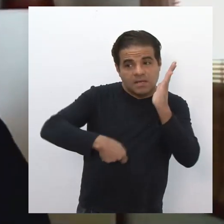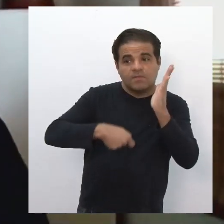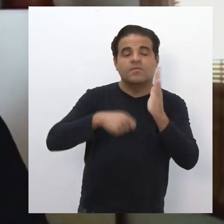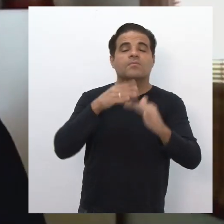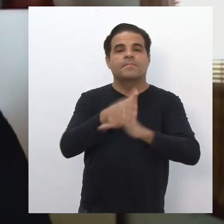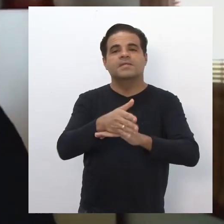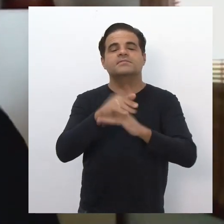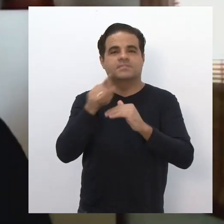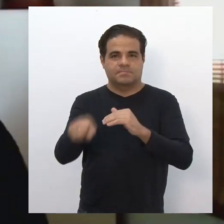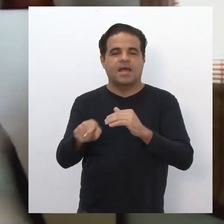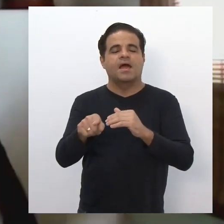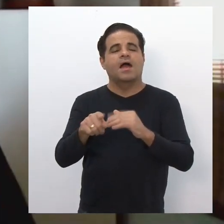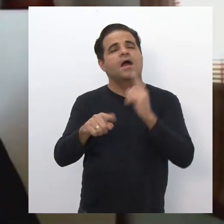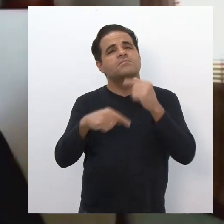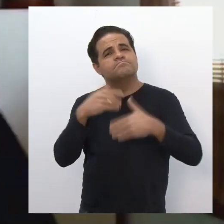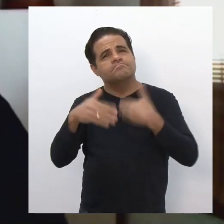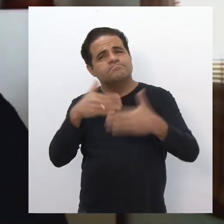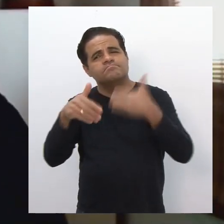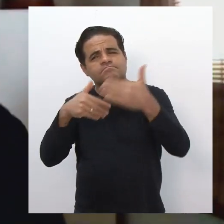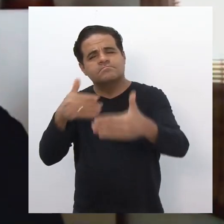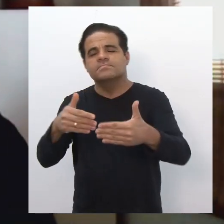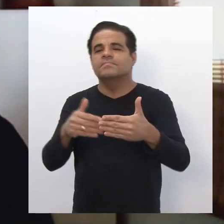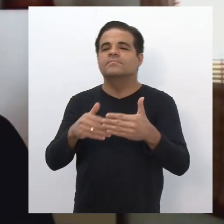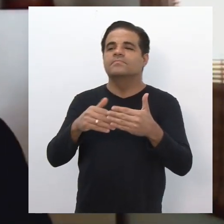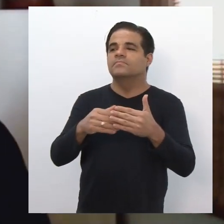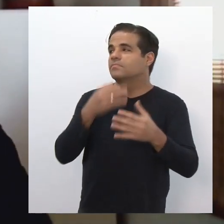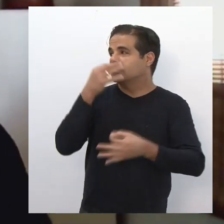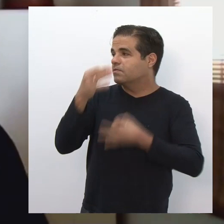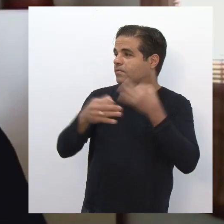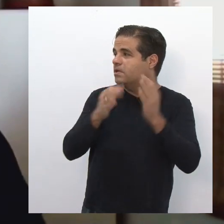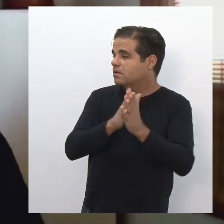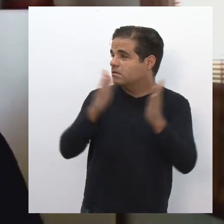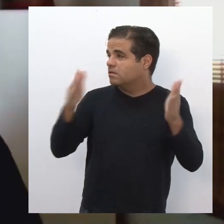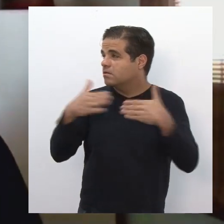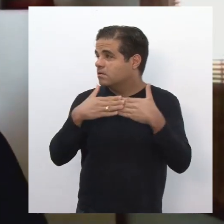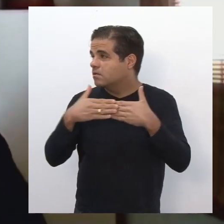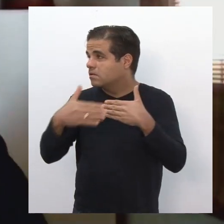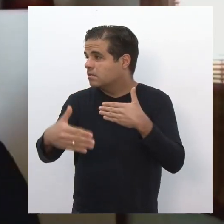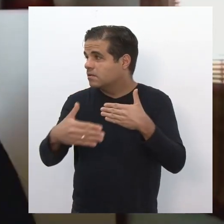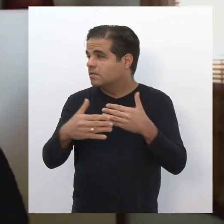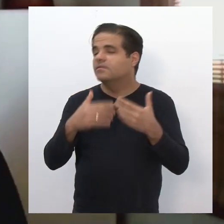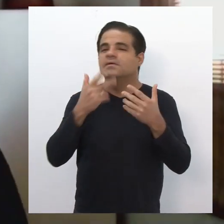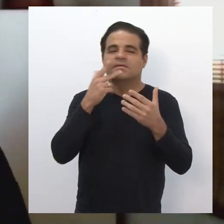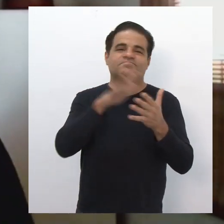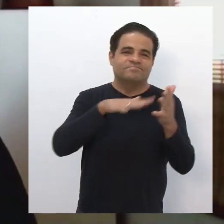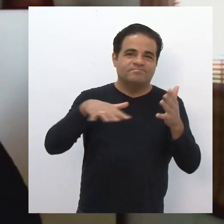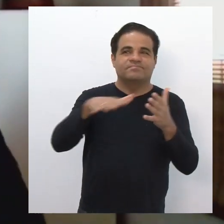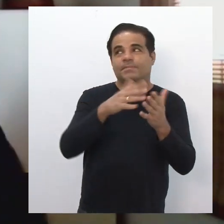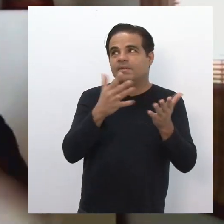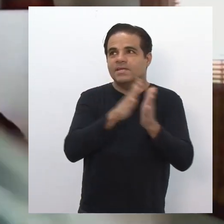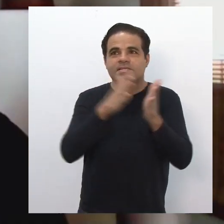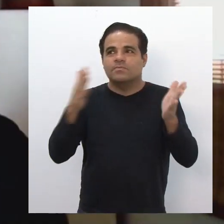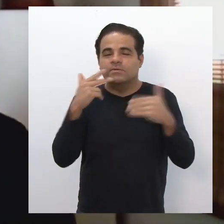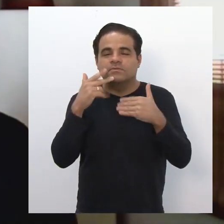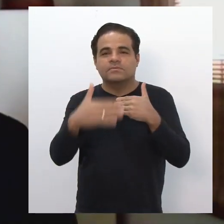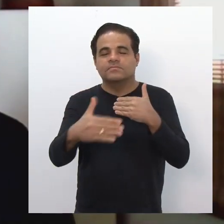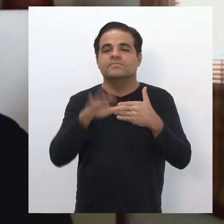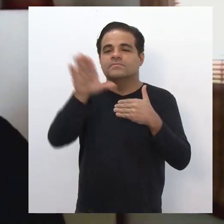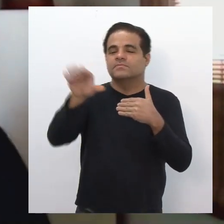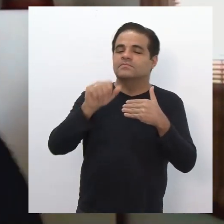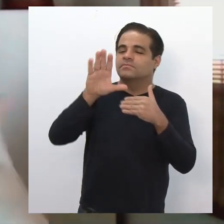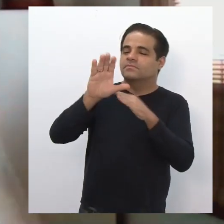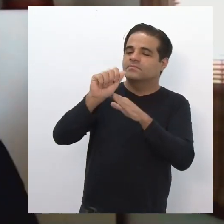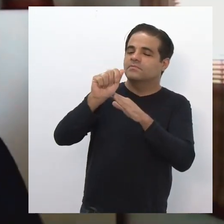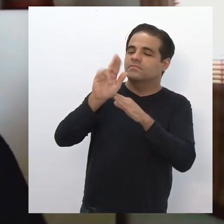do clube. Pelo depoimento do Carlos, foi uma experiência muito interessante, né? E eu queria agora chamar o Carlos